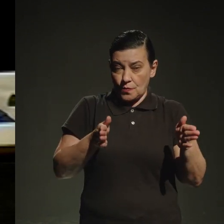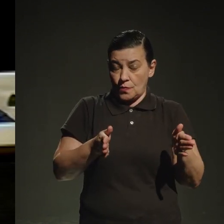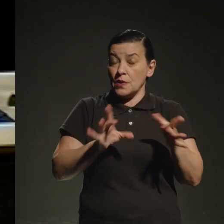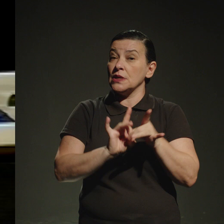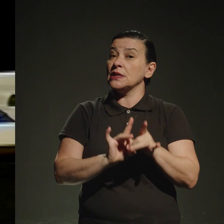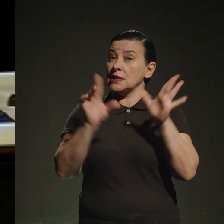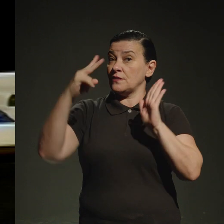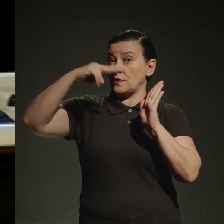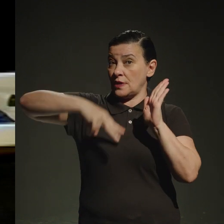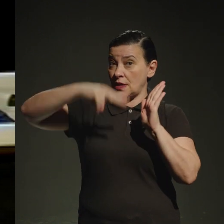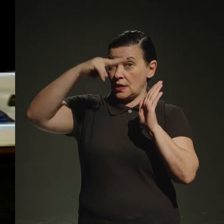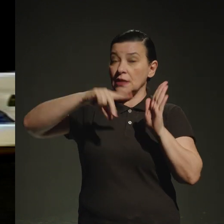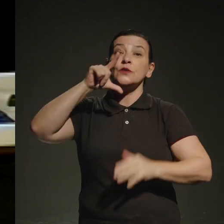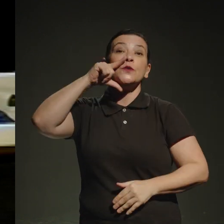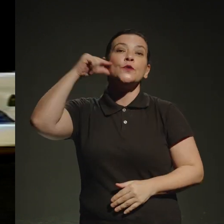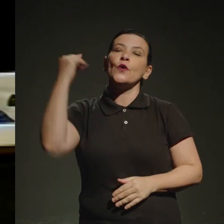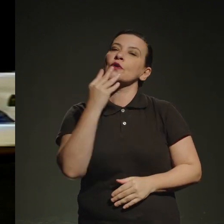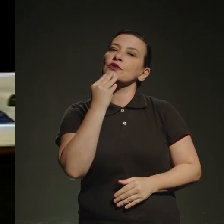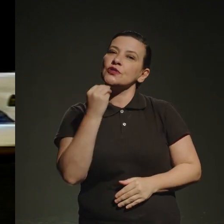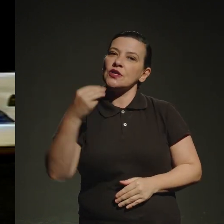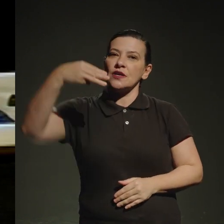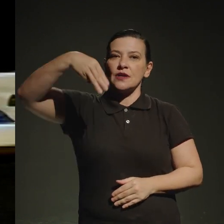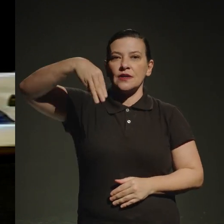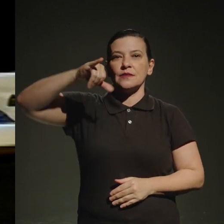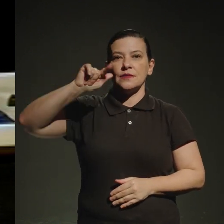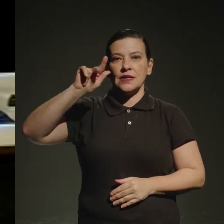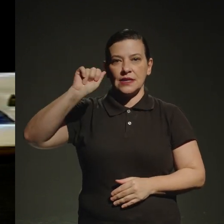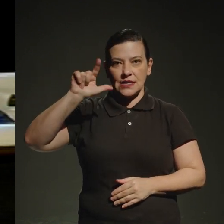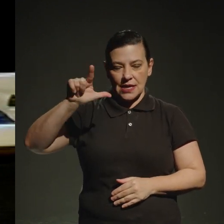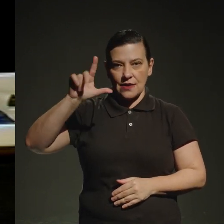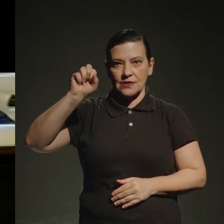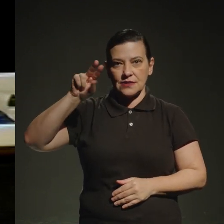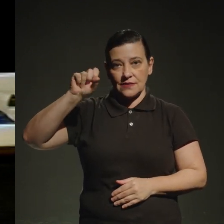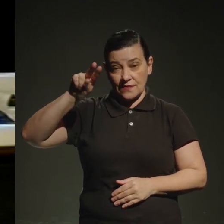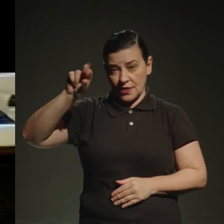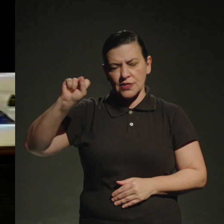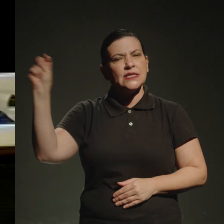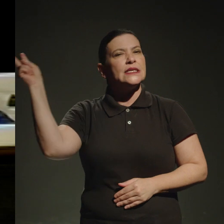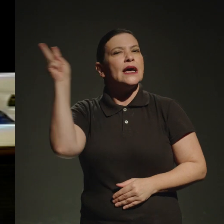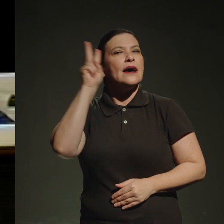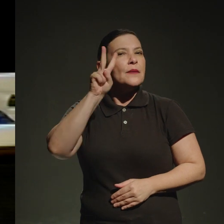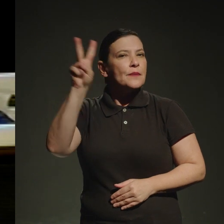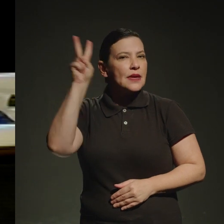dele tem um personagem, que é o Miguel Quesada, um executivo, que dentro dele tem